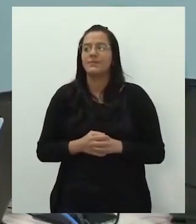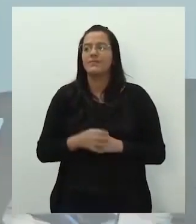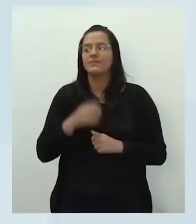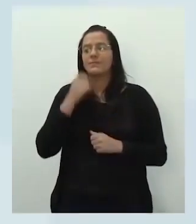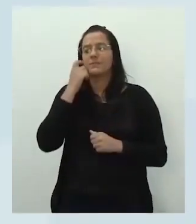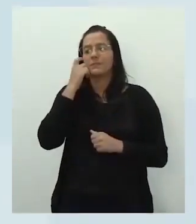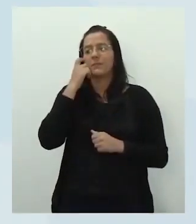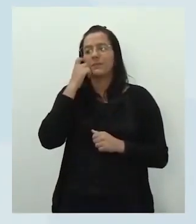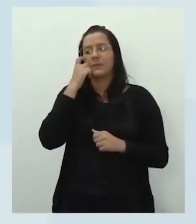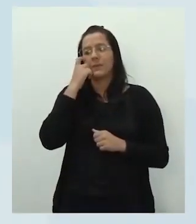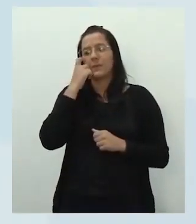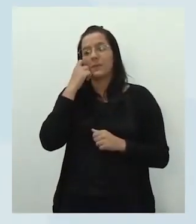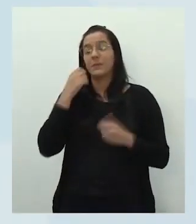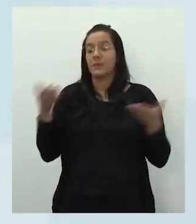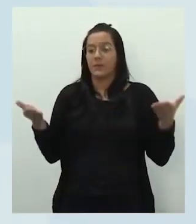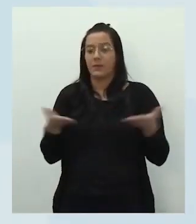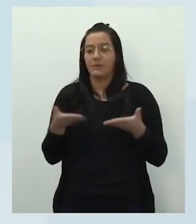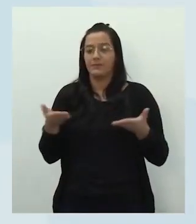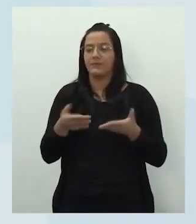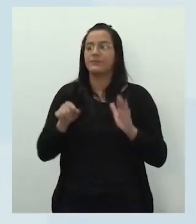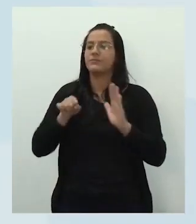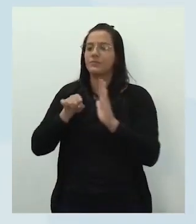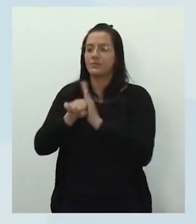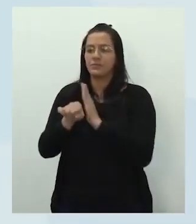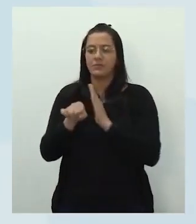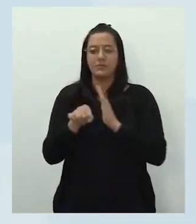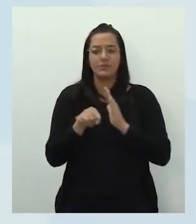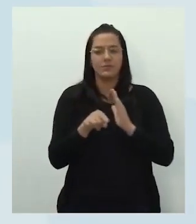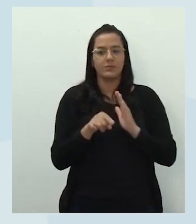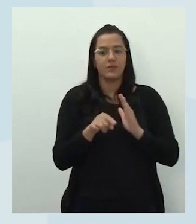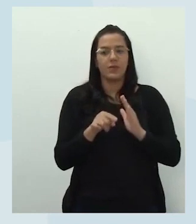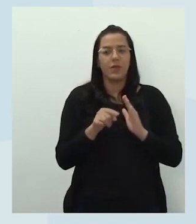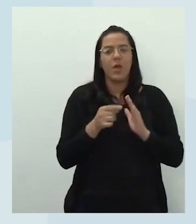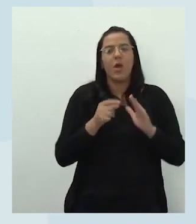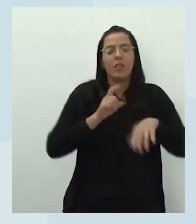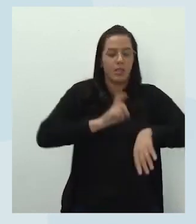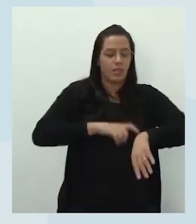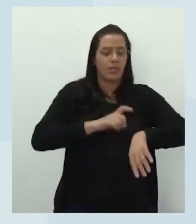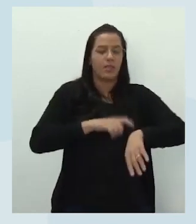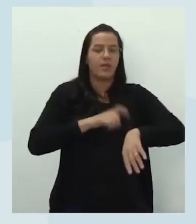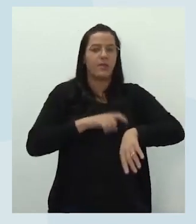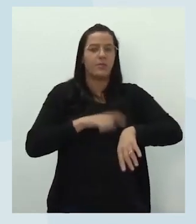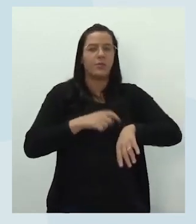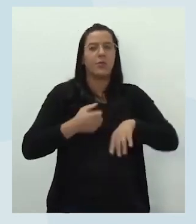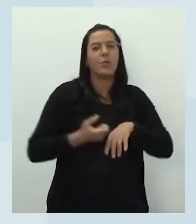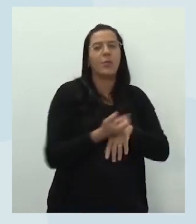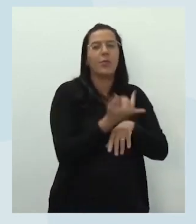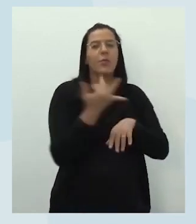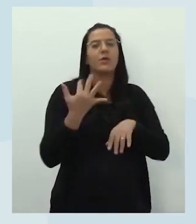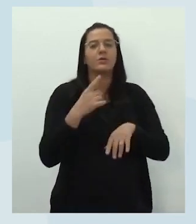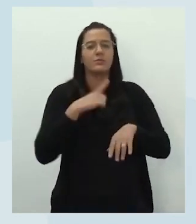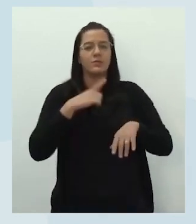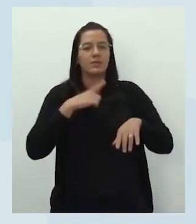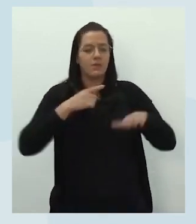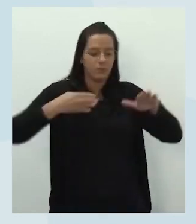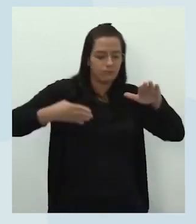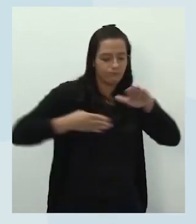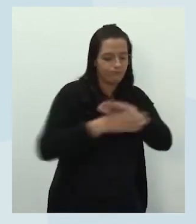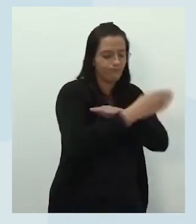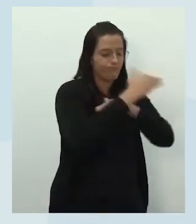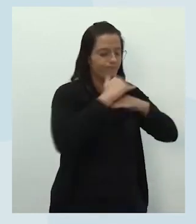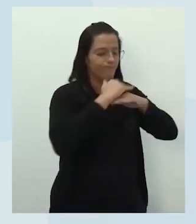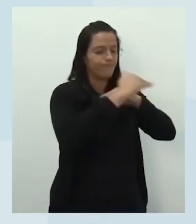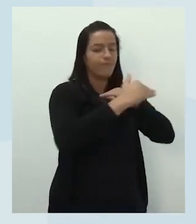Agora, nós vamos perguntar: quanto tempo vocês têm para encontrar um abrigo antes que o